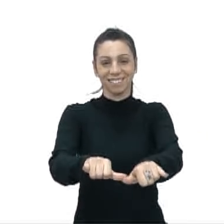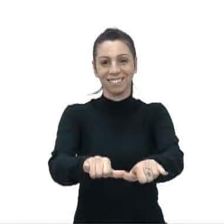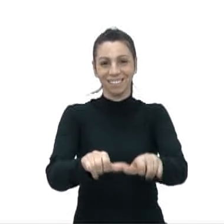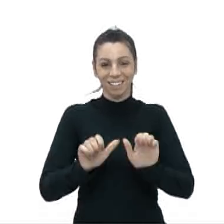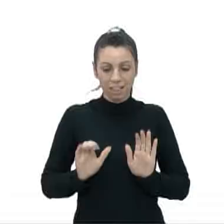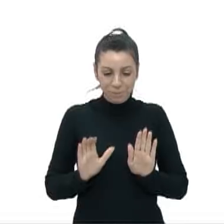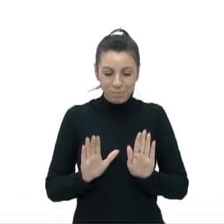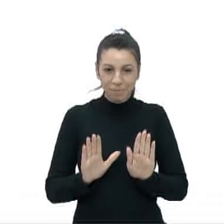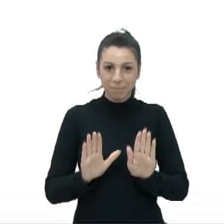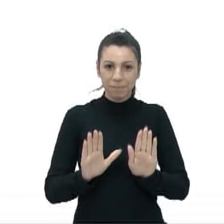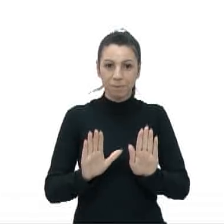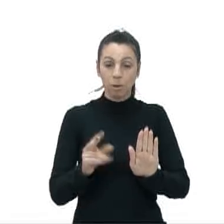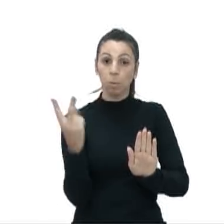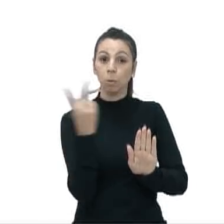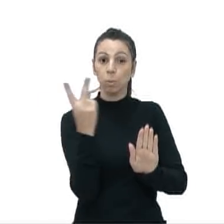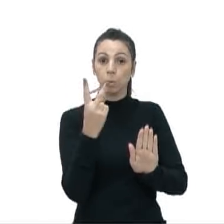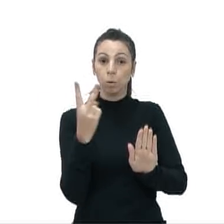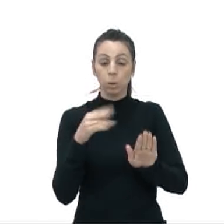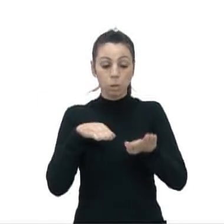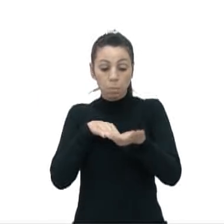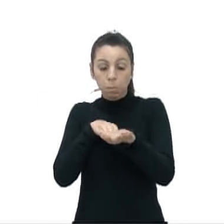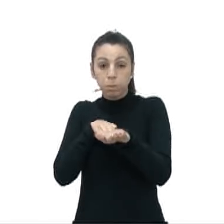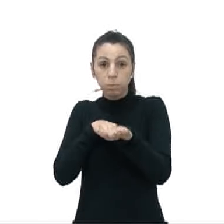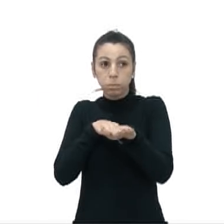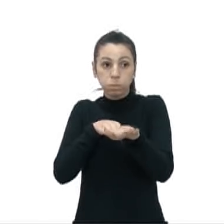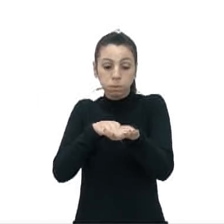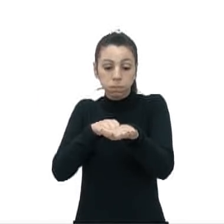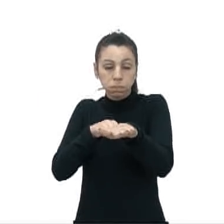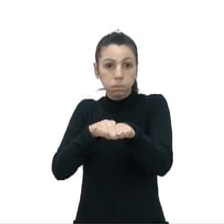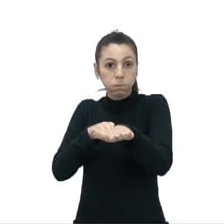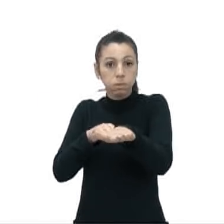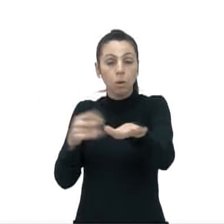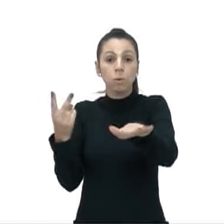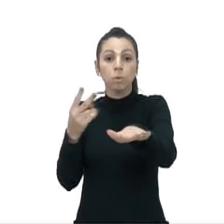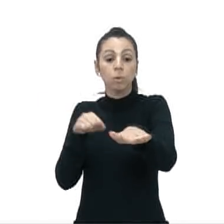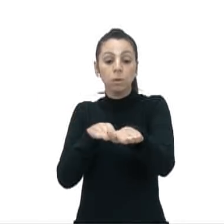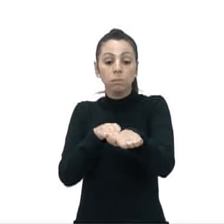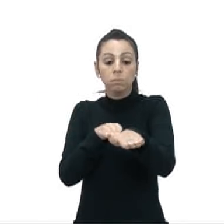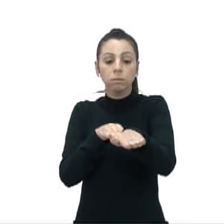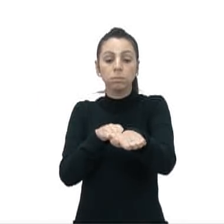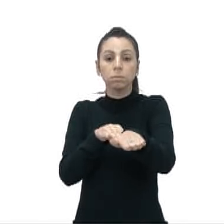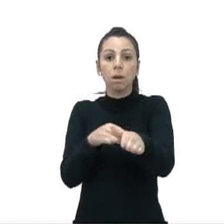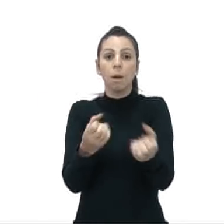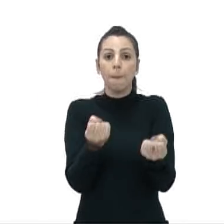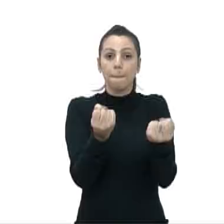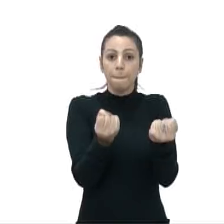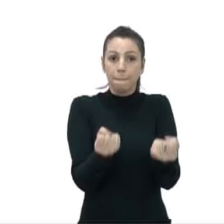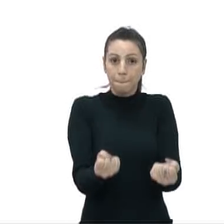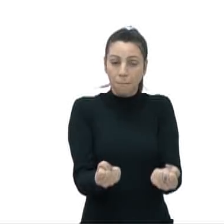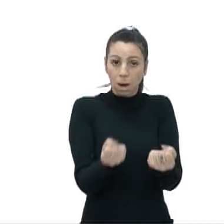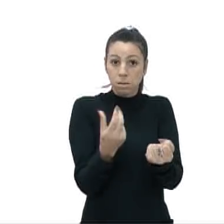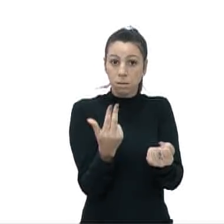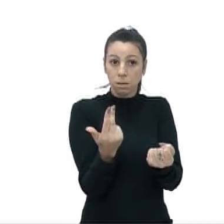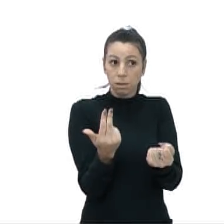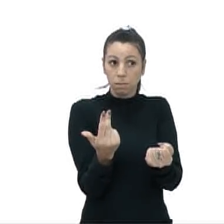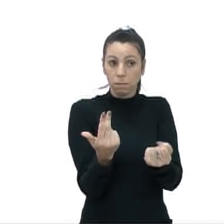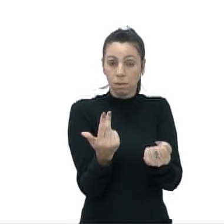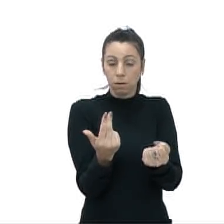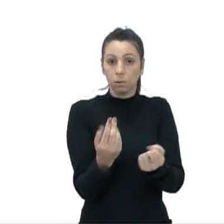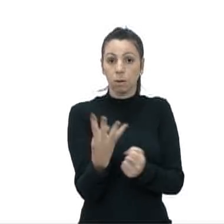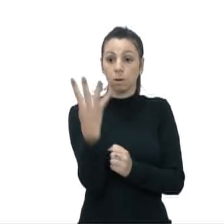preso ao primeiro com gancho. Sendo a massa do primeiro e do segundo carrinho, respectivamente,